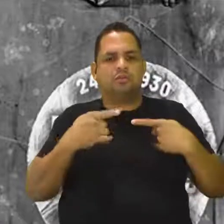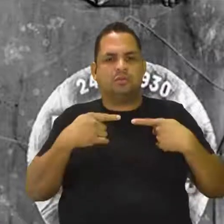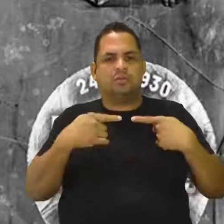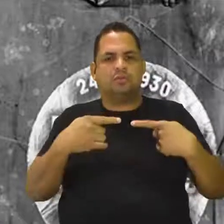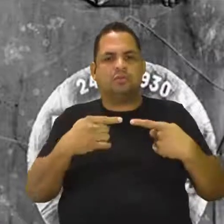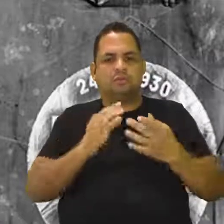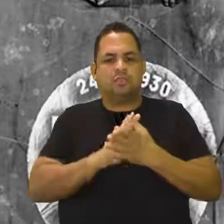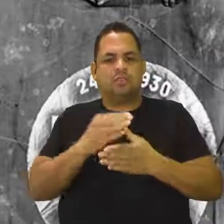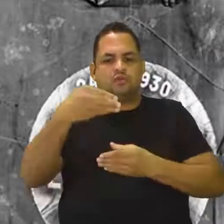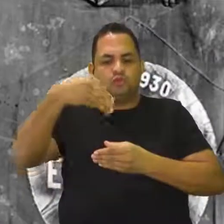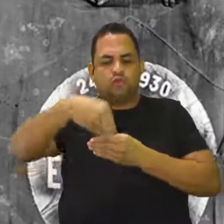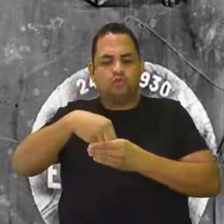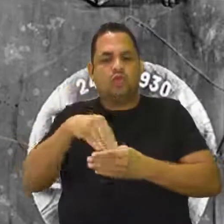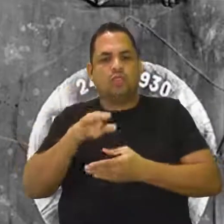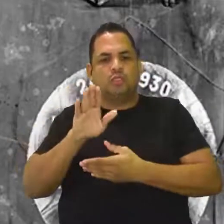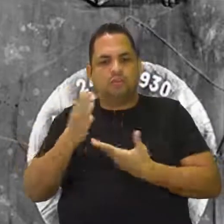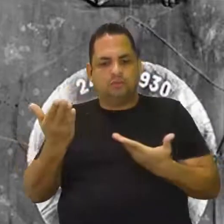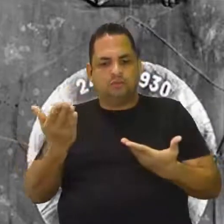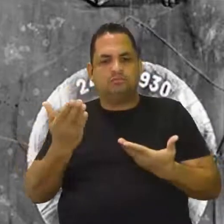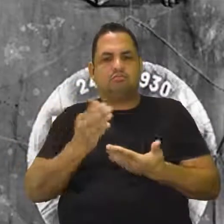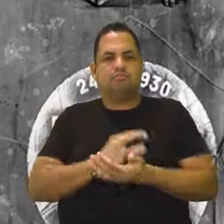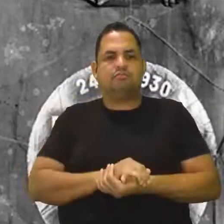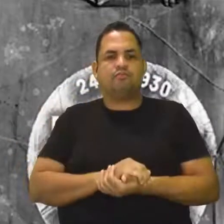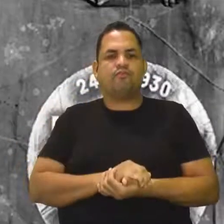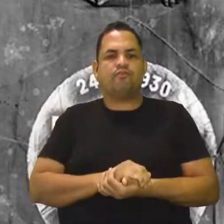à eleição.